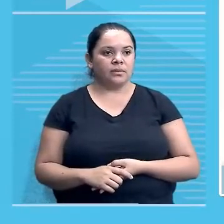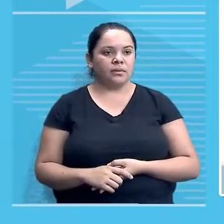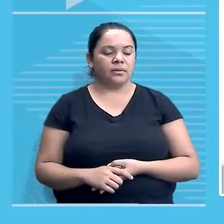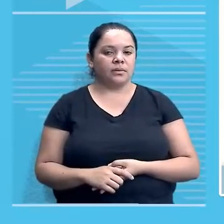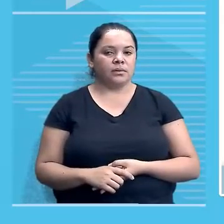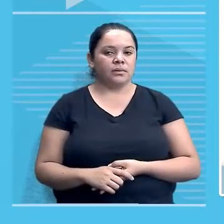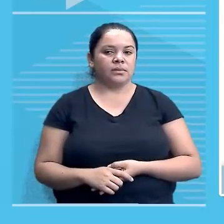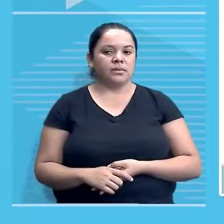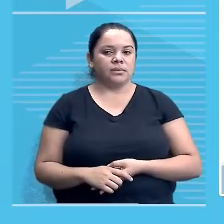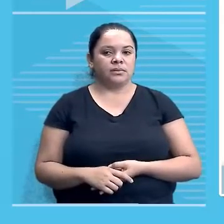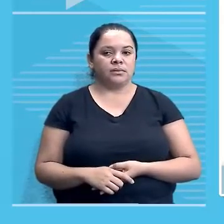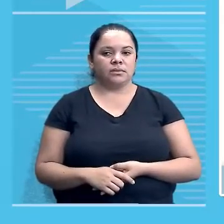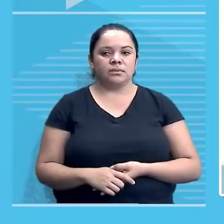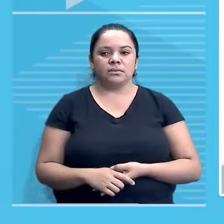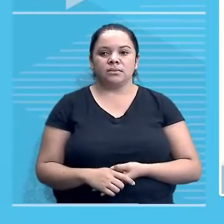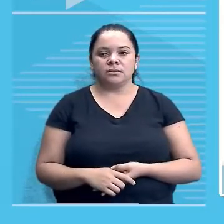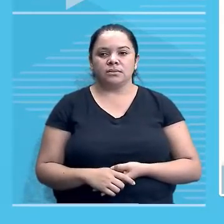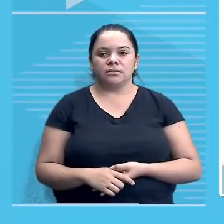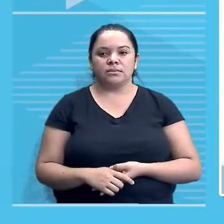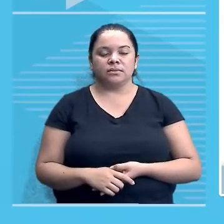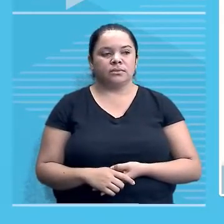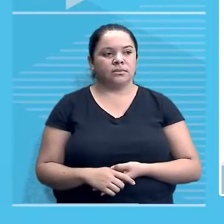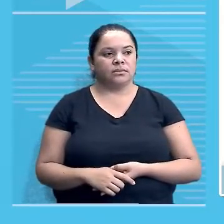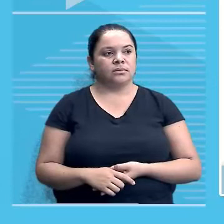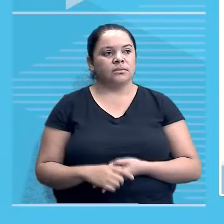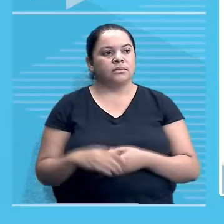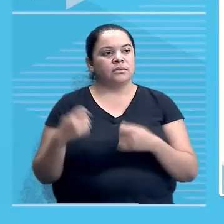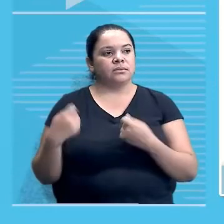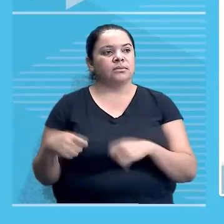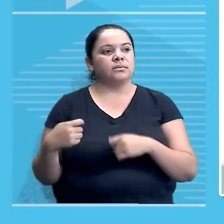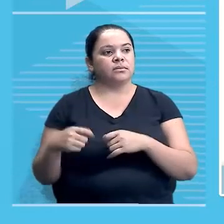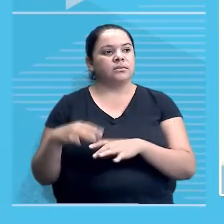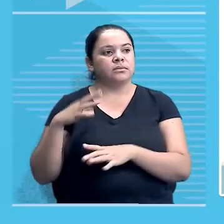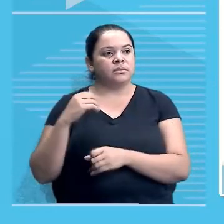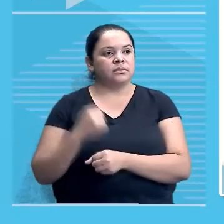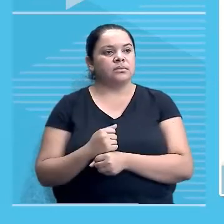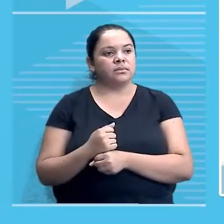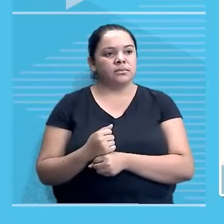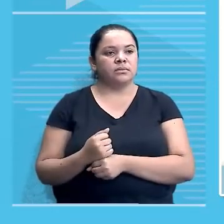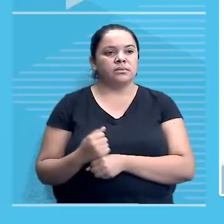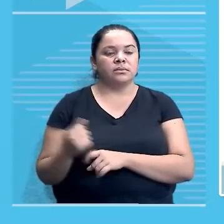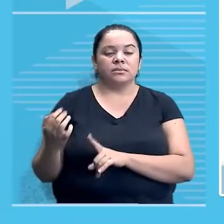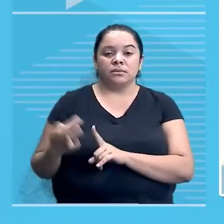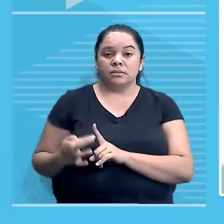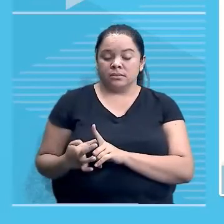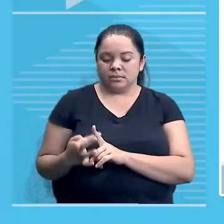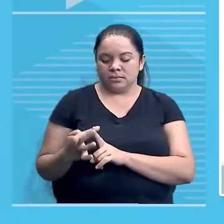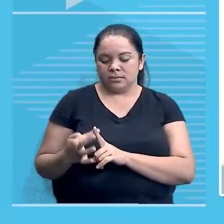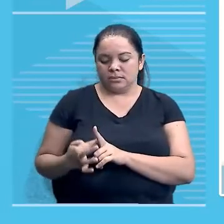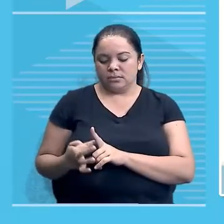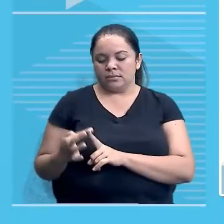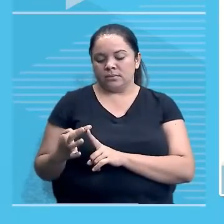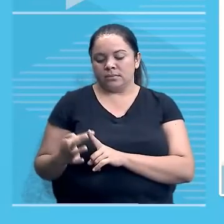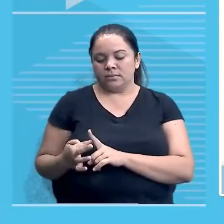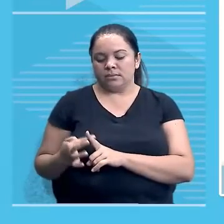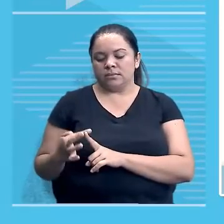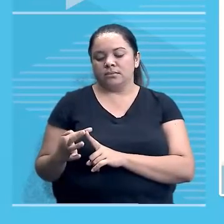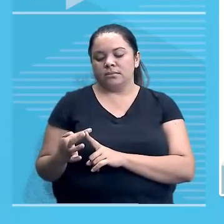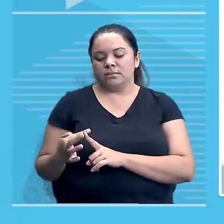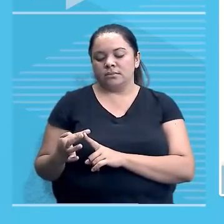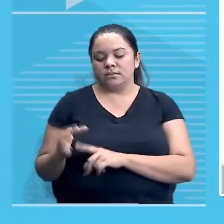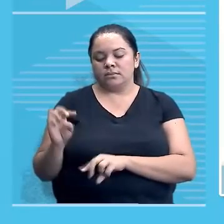Vou precisar agora calcular a variação de temperatura sofrida pelo corpo.